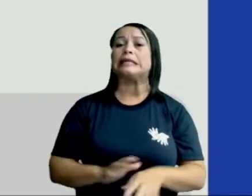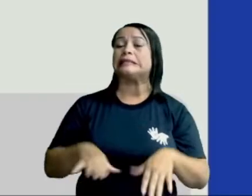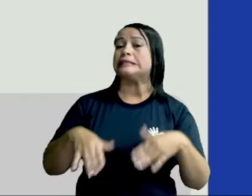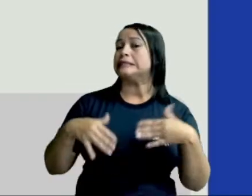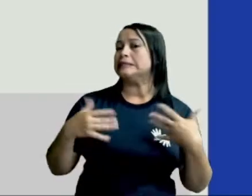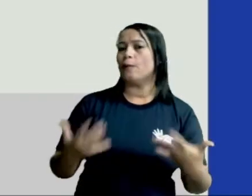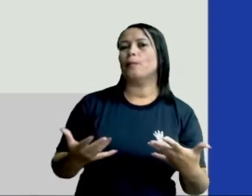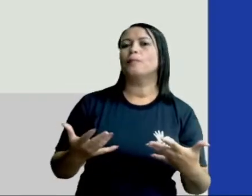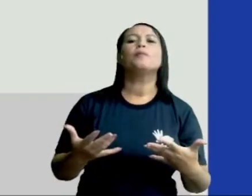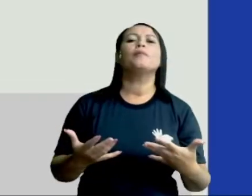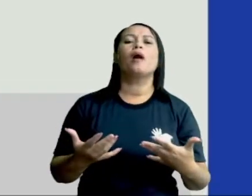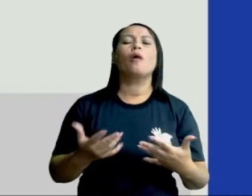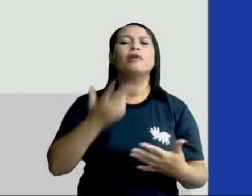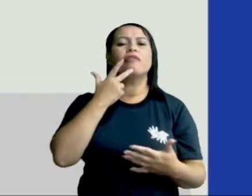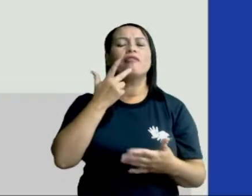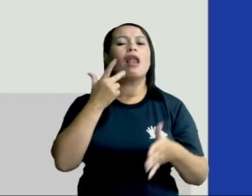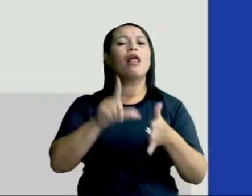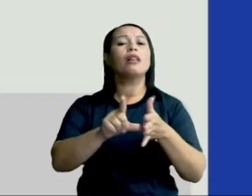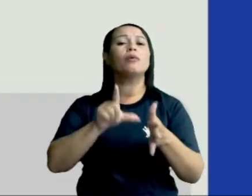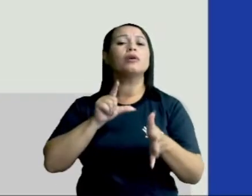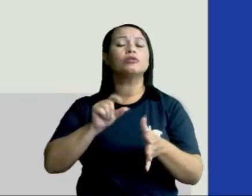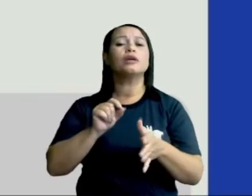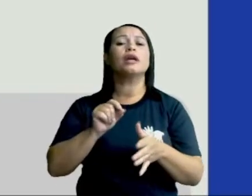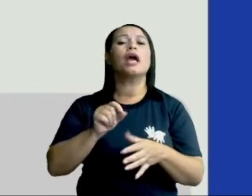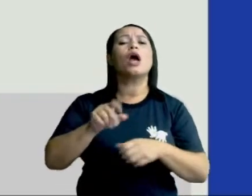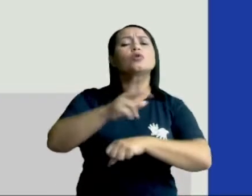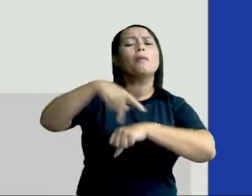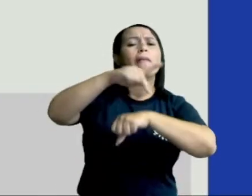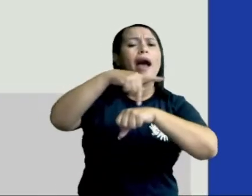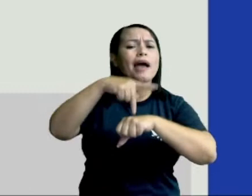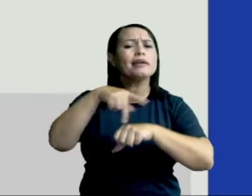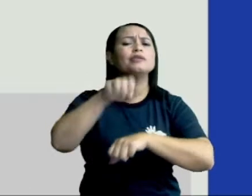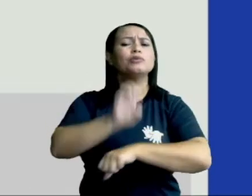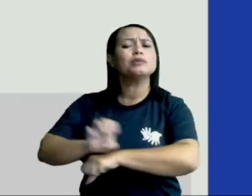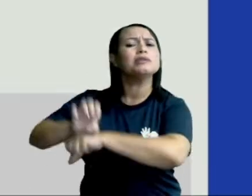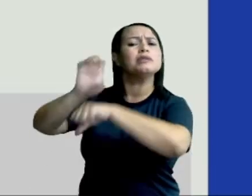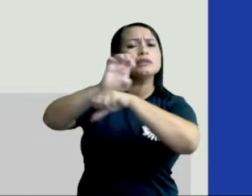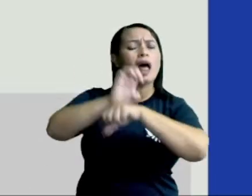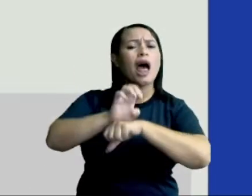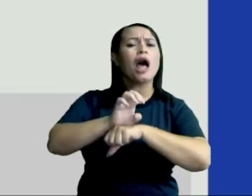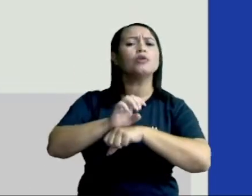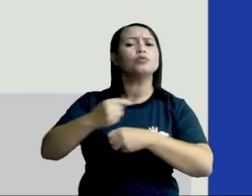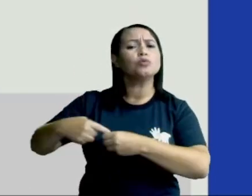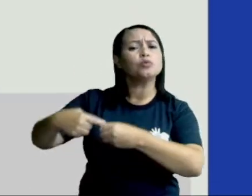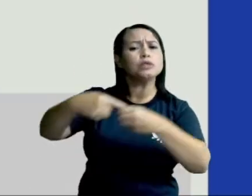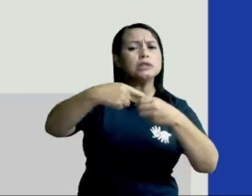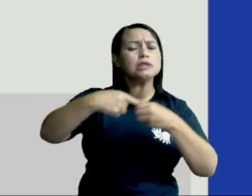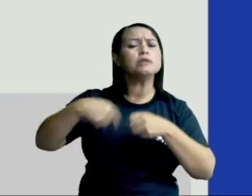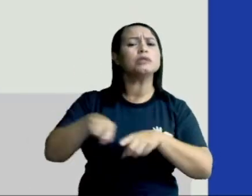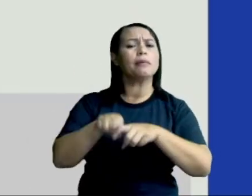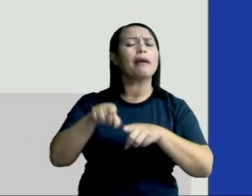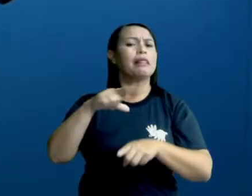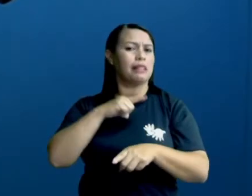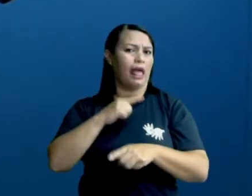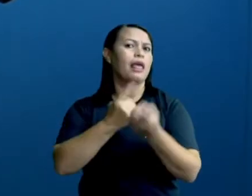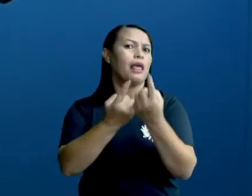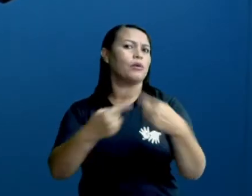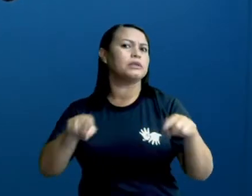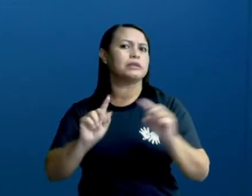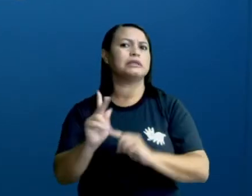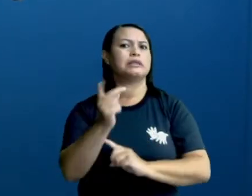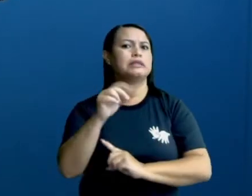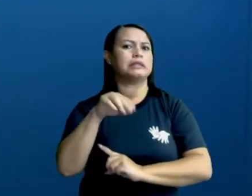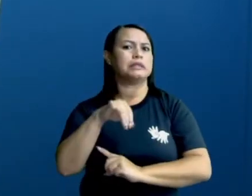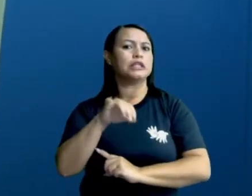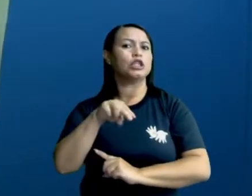Pois bem, como eu estava dizendo para vocês, os países, os estados, os municípios, todos eles possuem hinos,